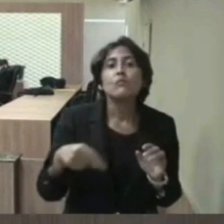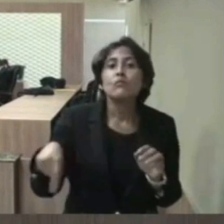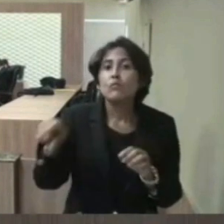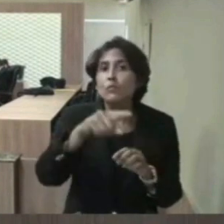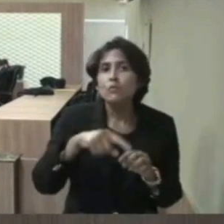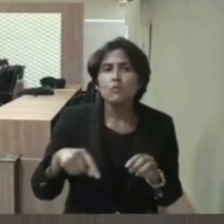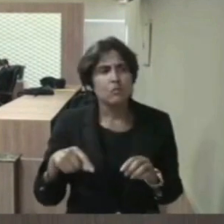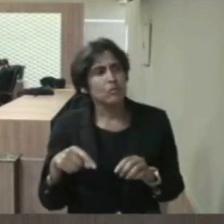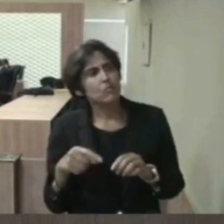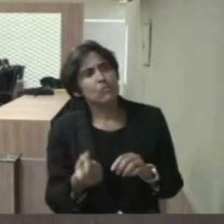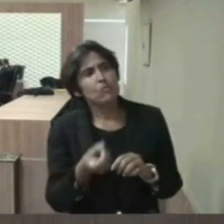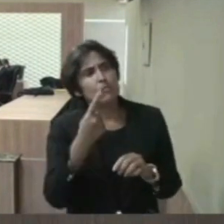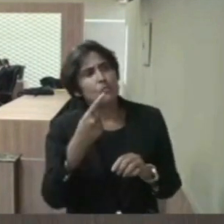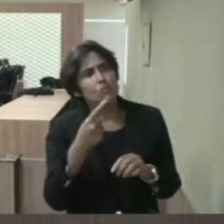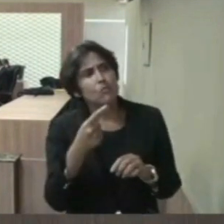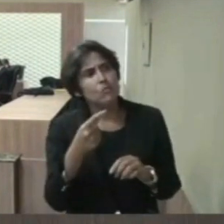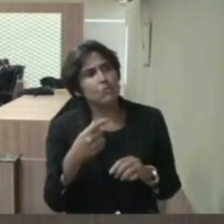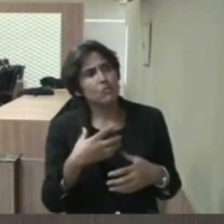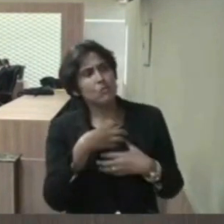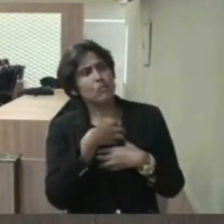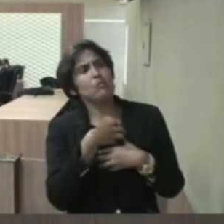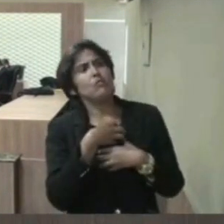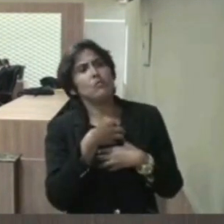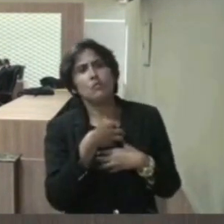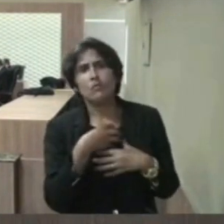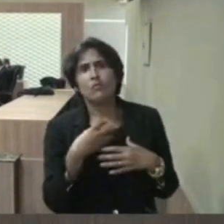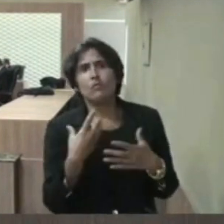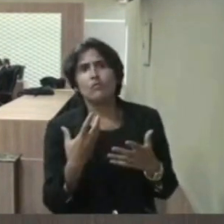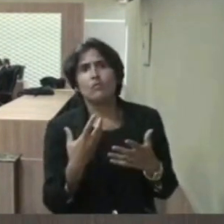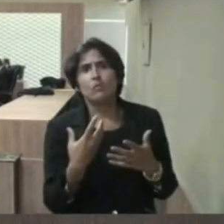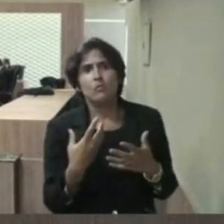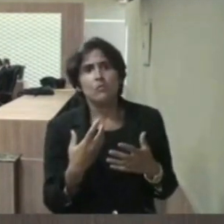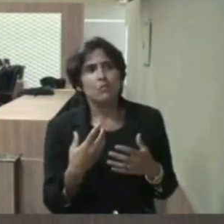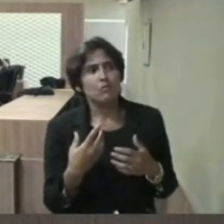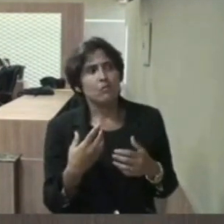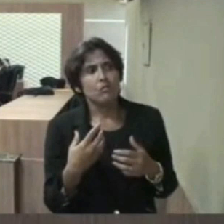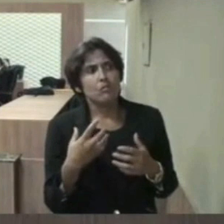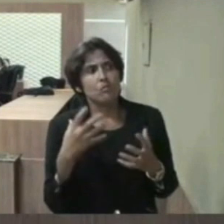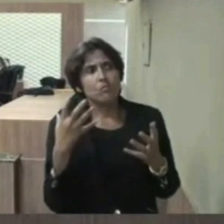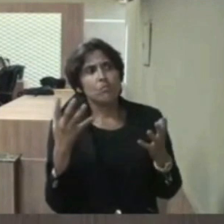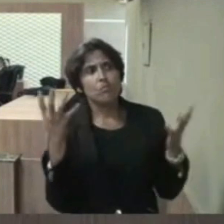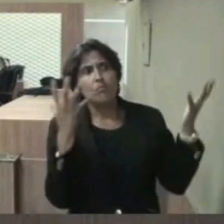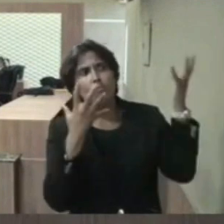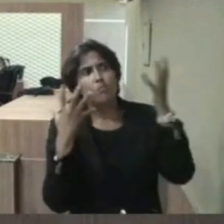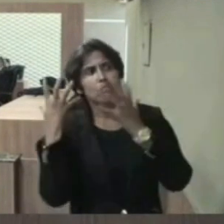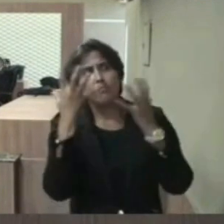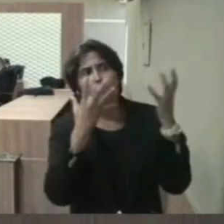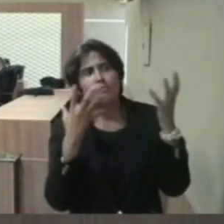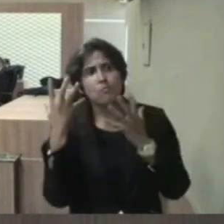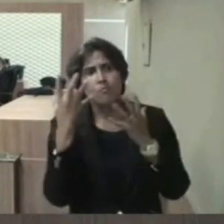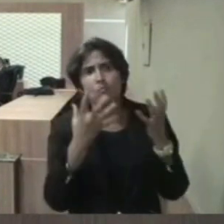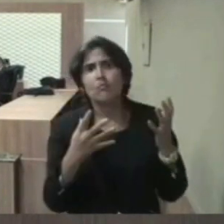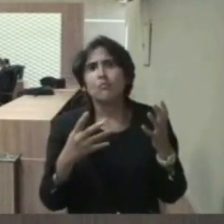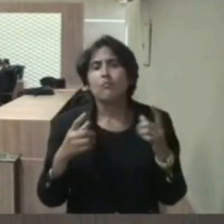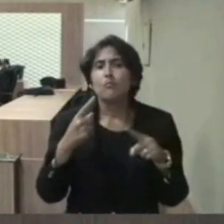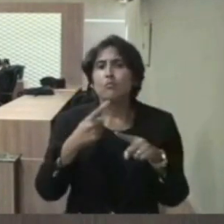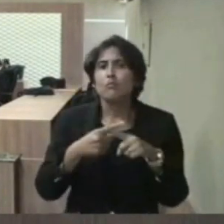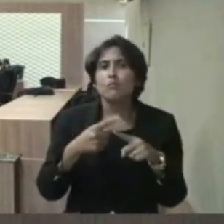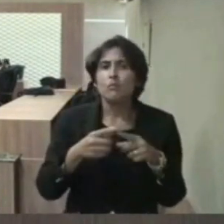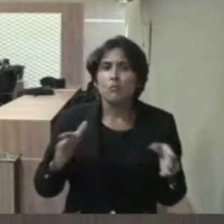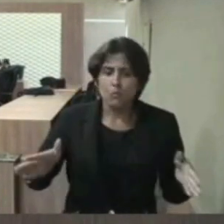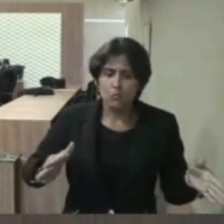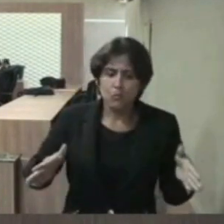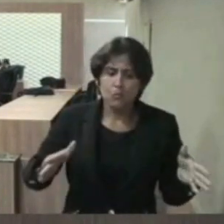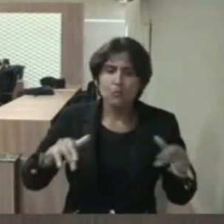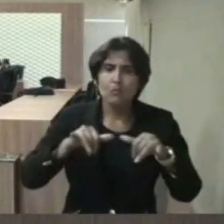eleitores, alterando seus estados mentais, suas emoções, suas atitudes e comportamentos, além de ter sido proferido durante um evento partidário